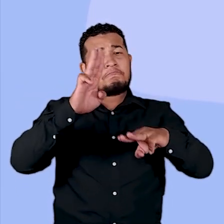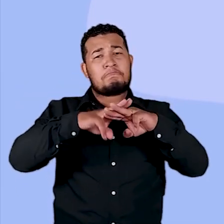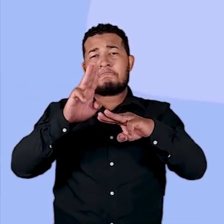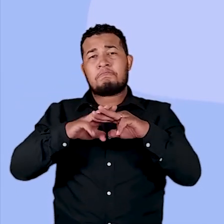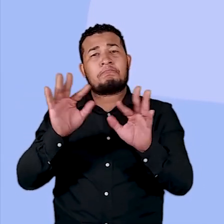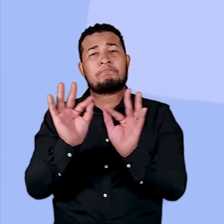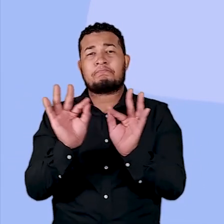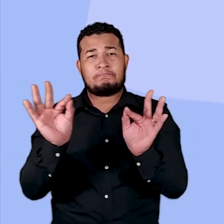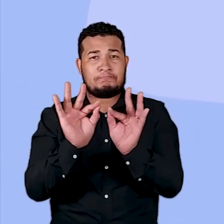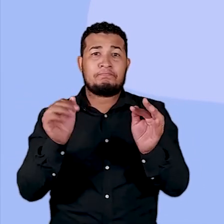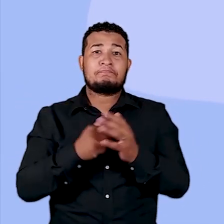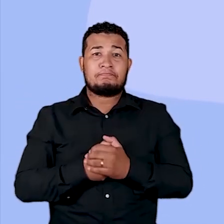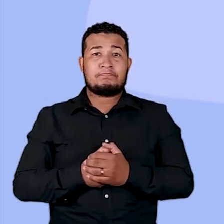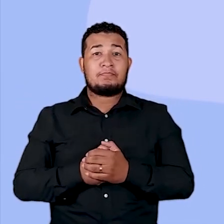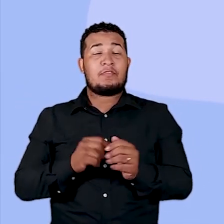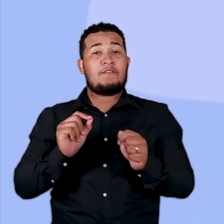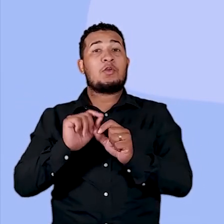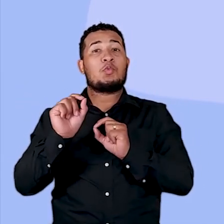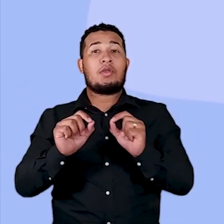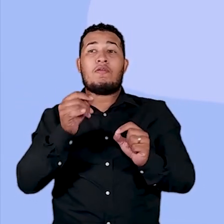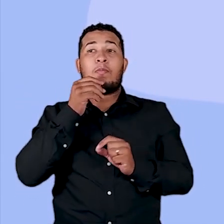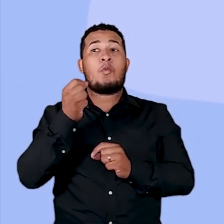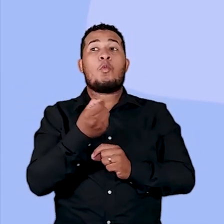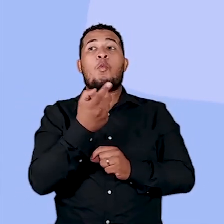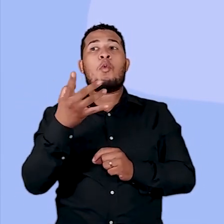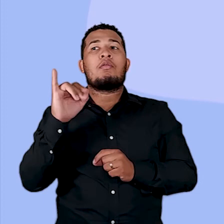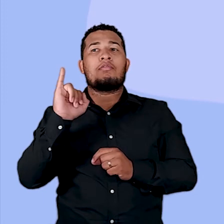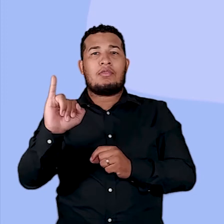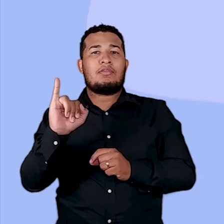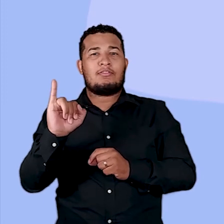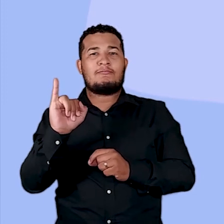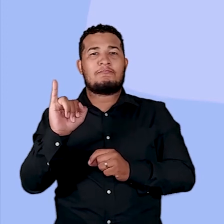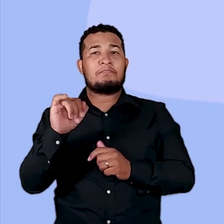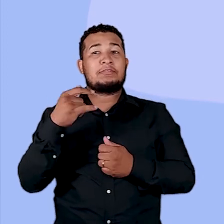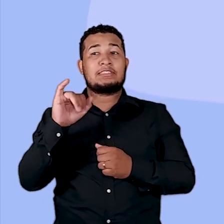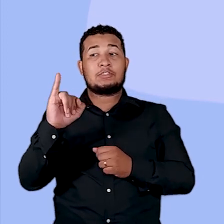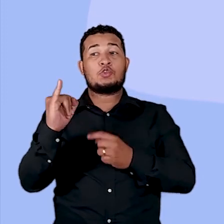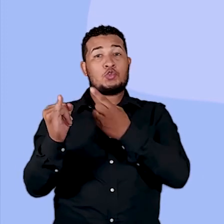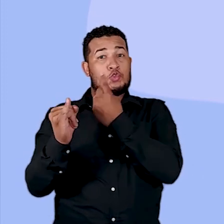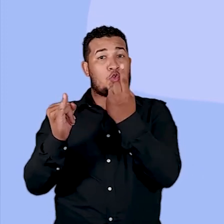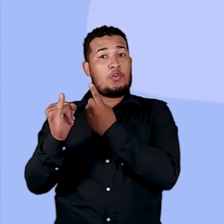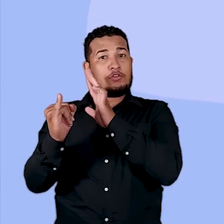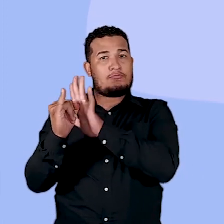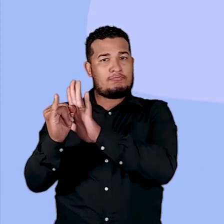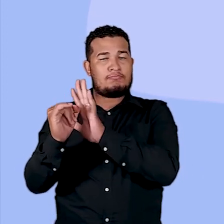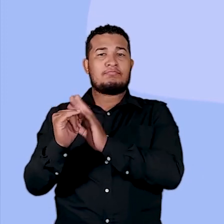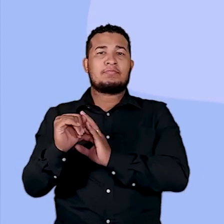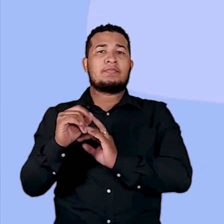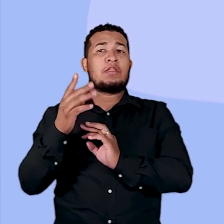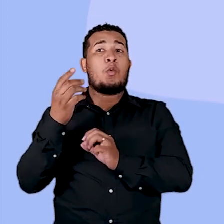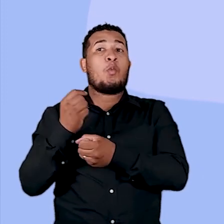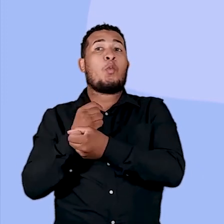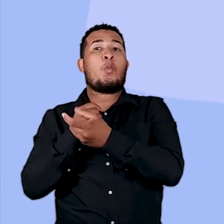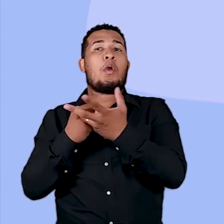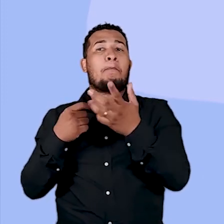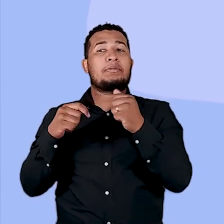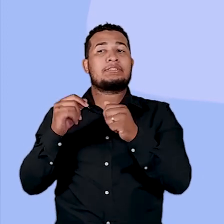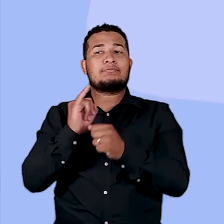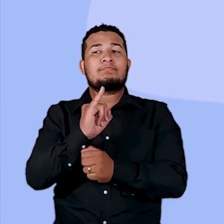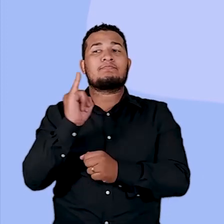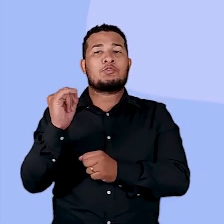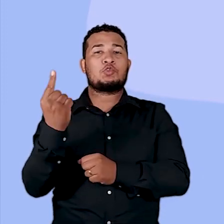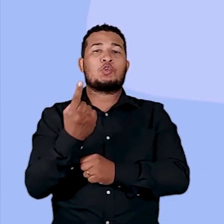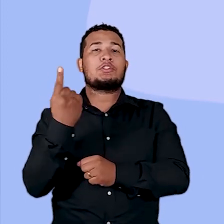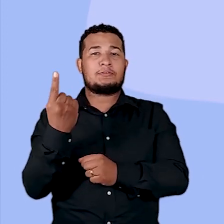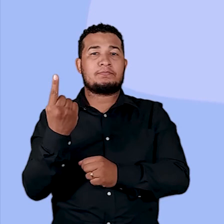eu preciso saber quanto que vale o meu I, eu tenho que deixar ele isolado. Todo valor que eu tenho que achar, eu tenho que deixar ele isolado. O 50